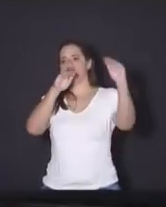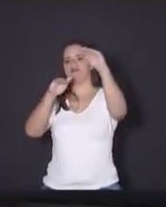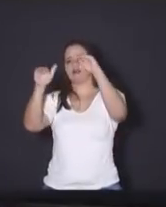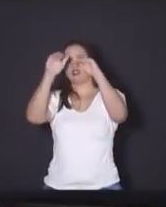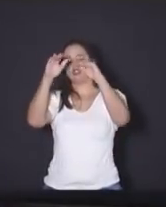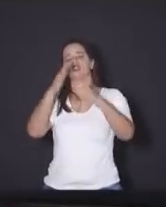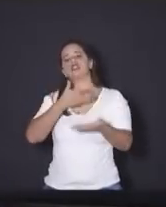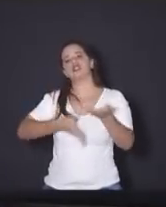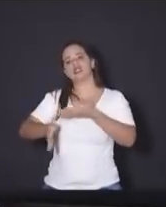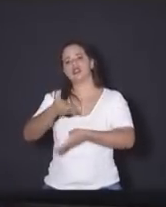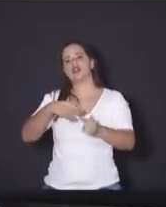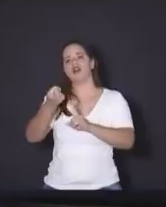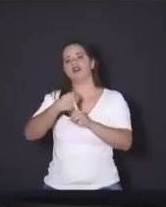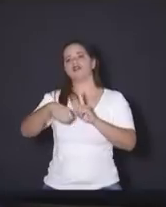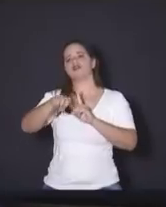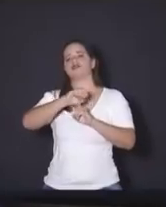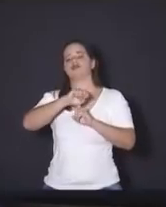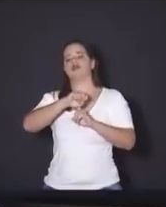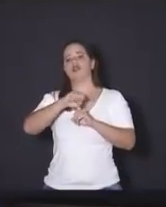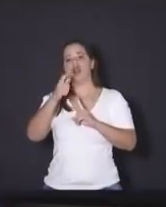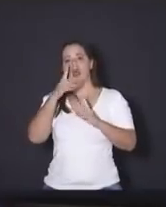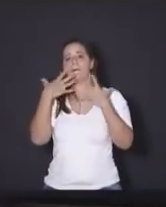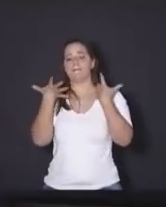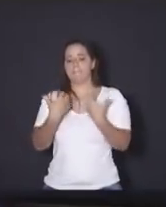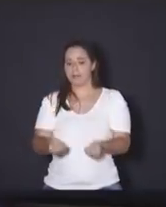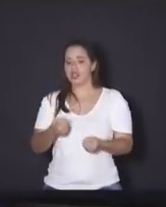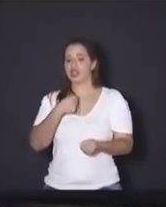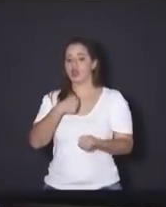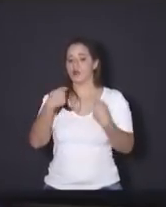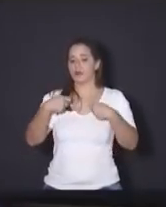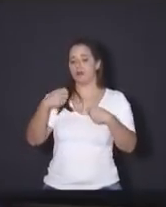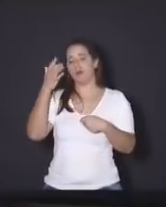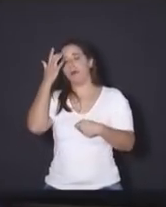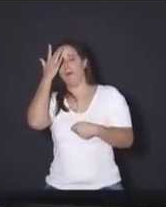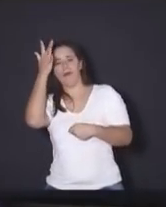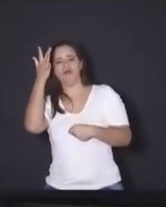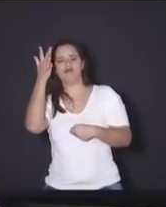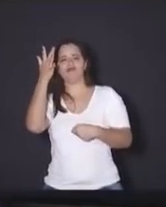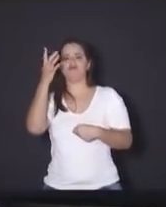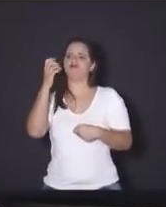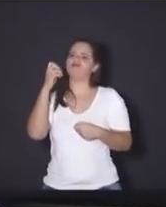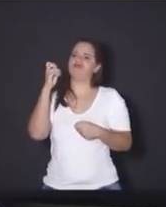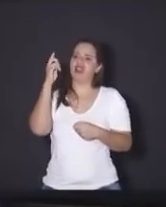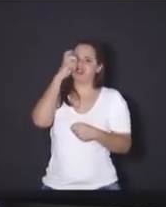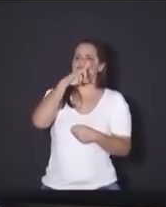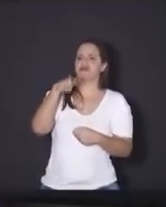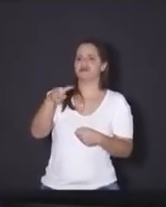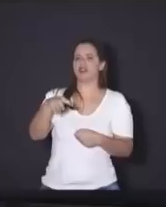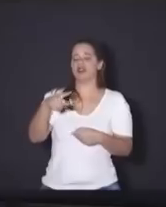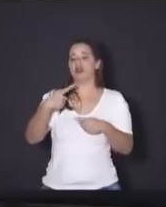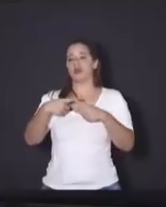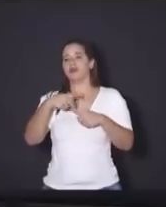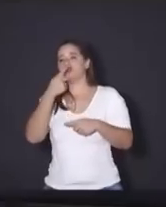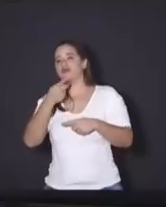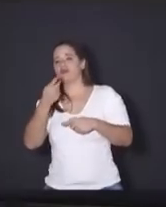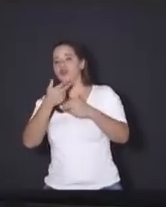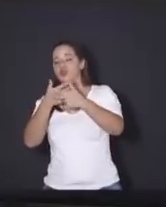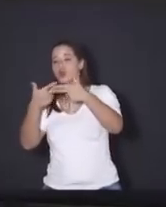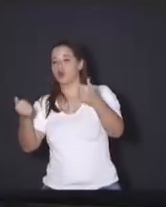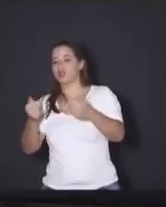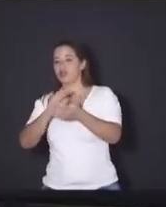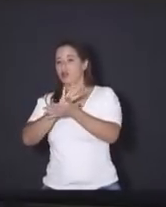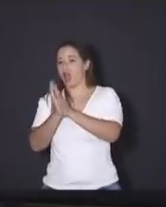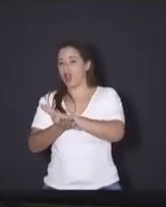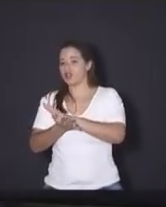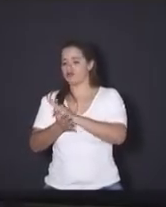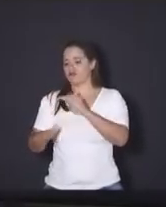foi um processo de convencimento é difícil claro que se fosse mais fácil né tá falando de uma outra coisa tá falando que o racismo